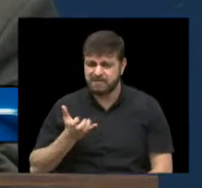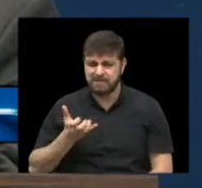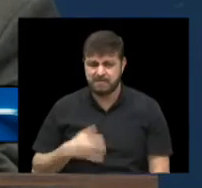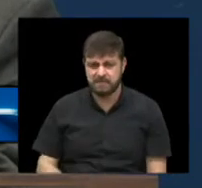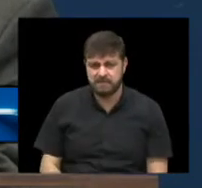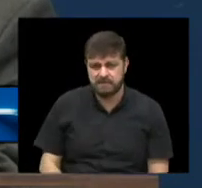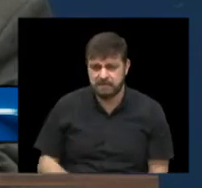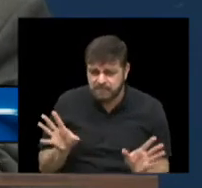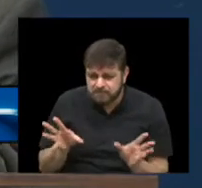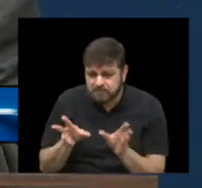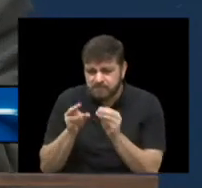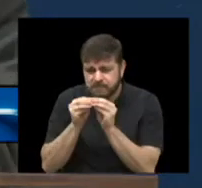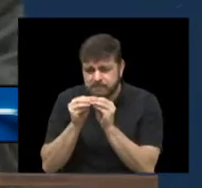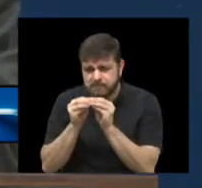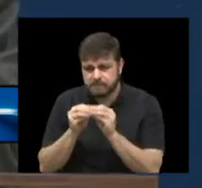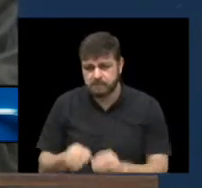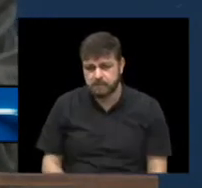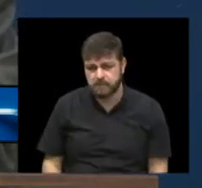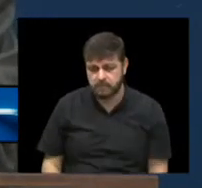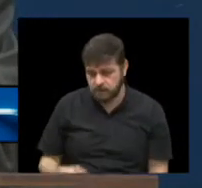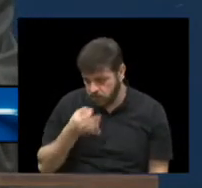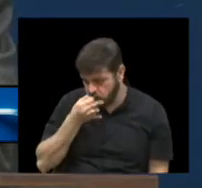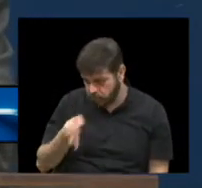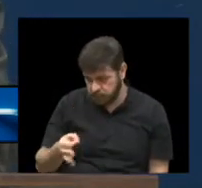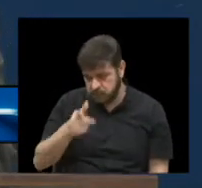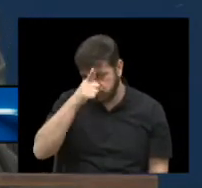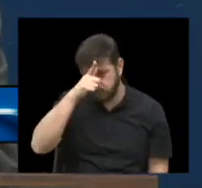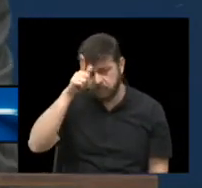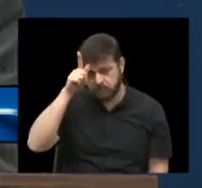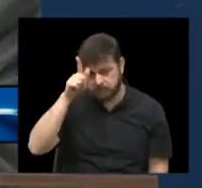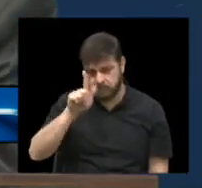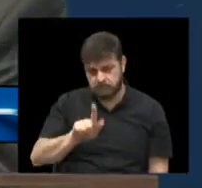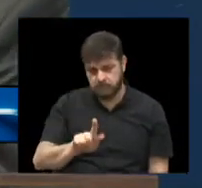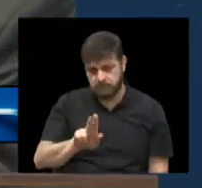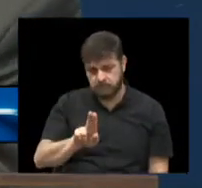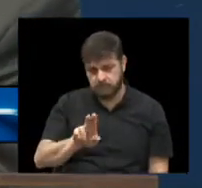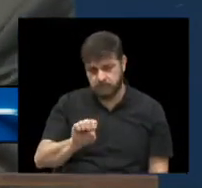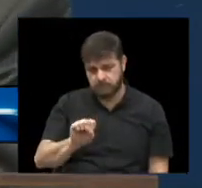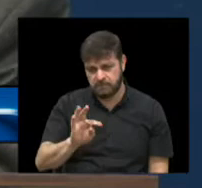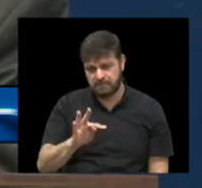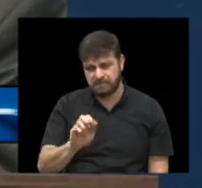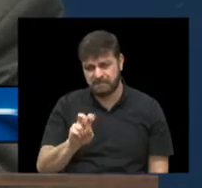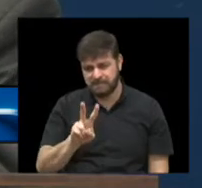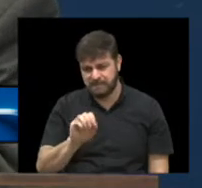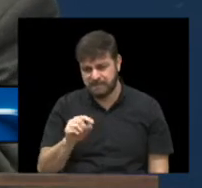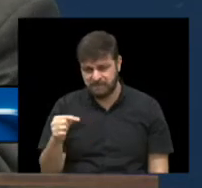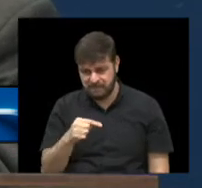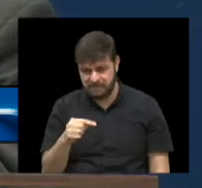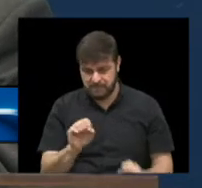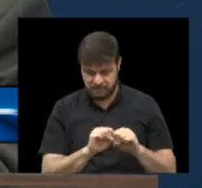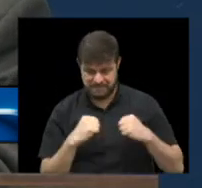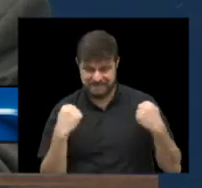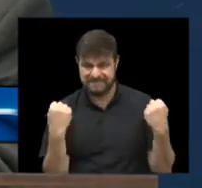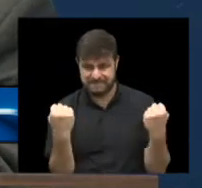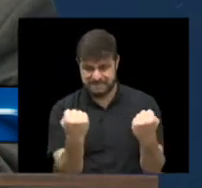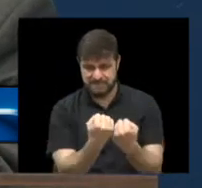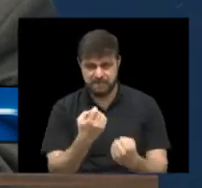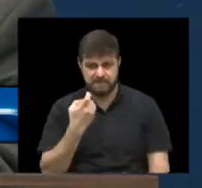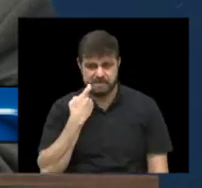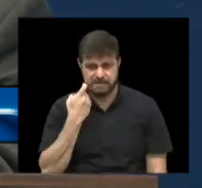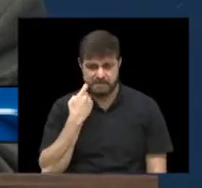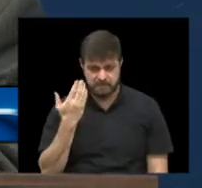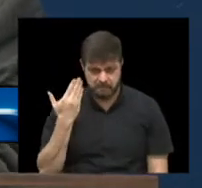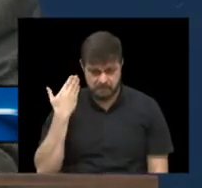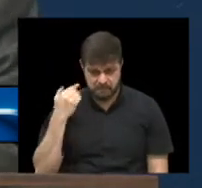uma breve parte na fala do vereador Gustavo Peta. Ele fez um seminário na última sexta-feira,